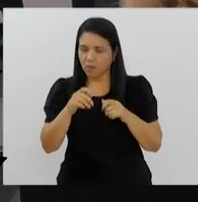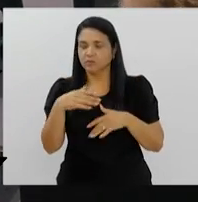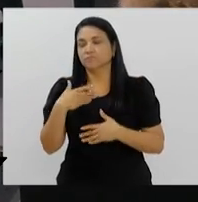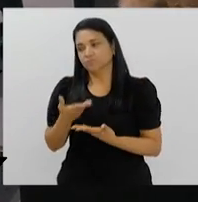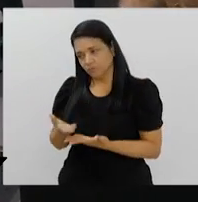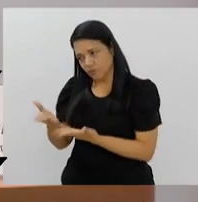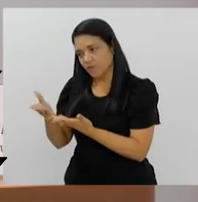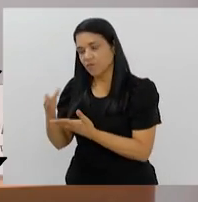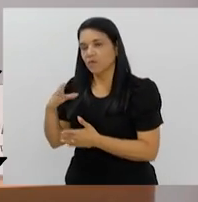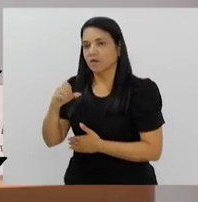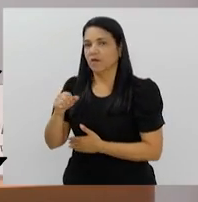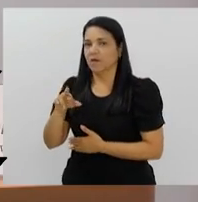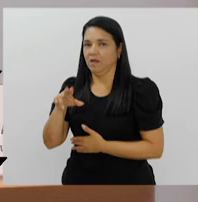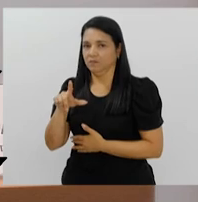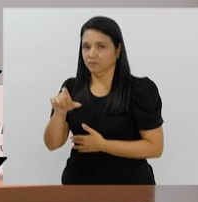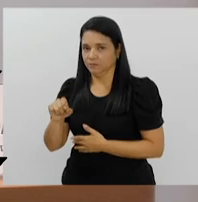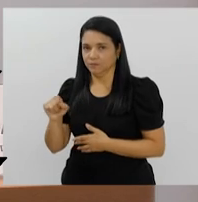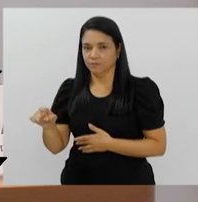deputado